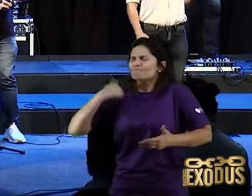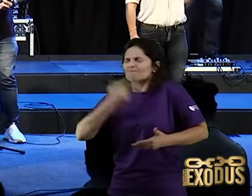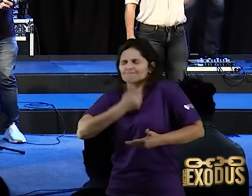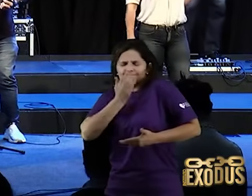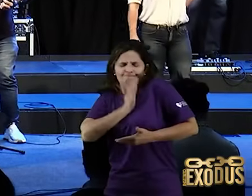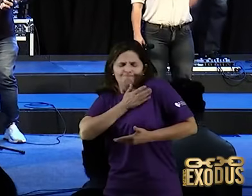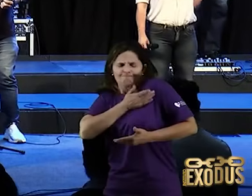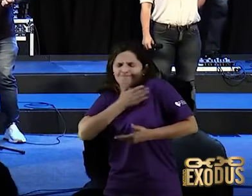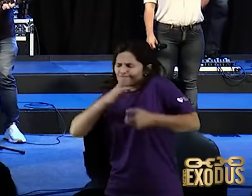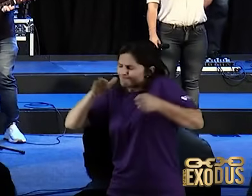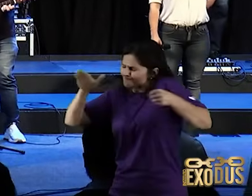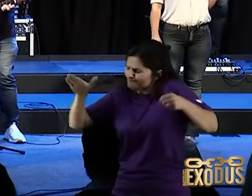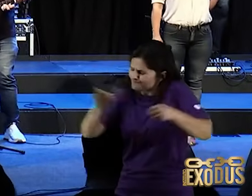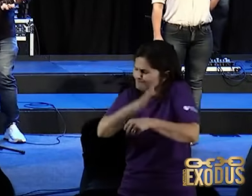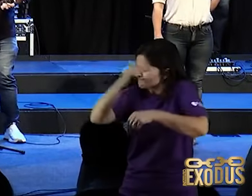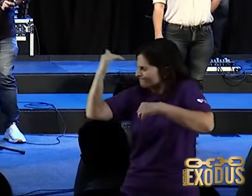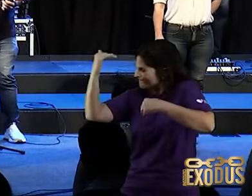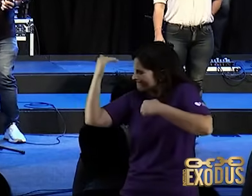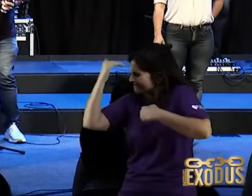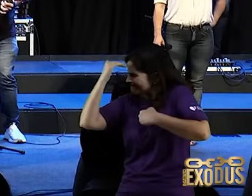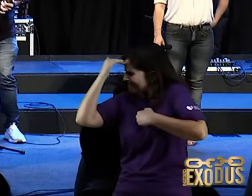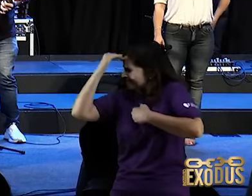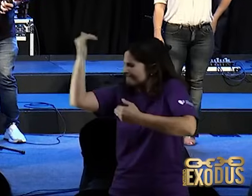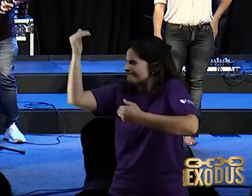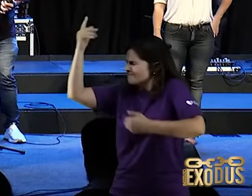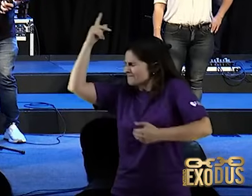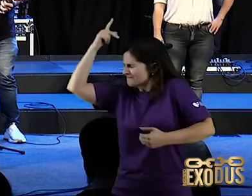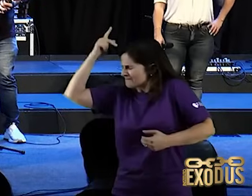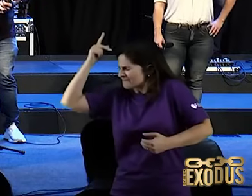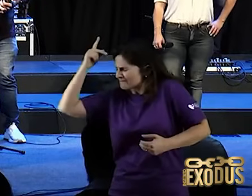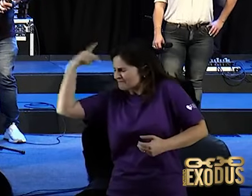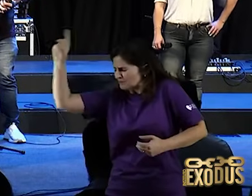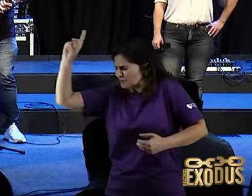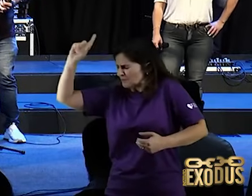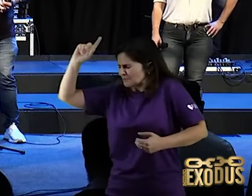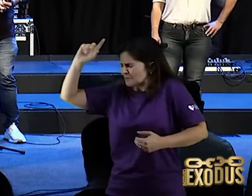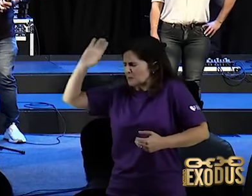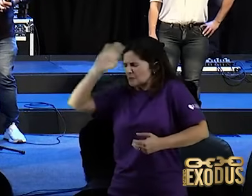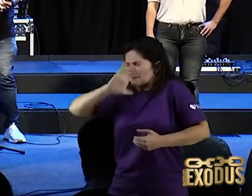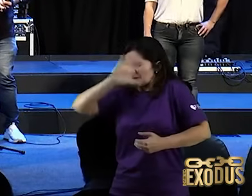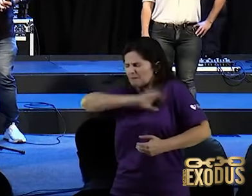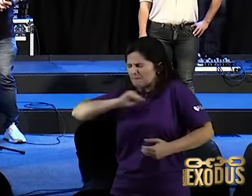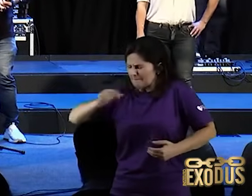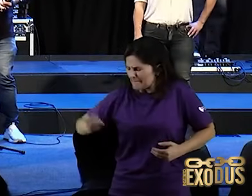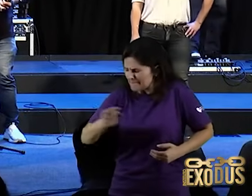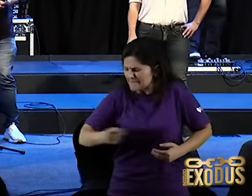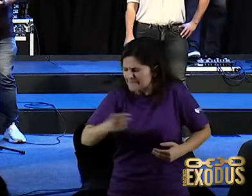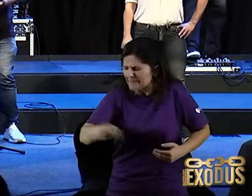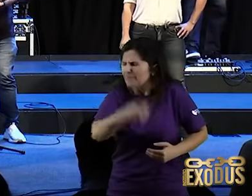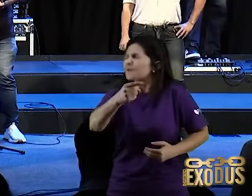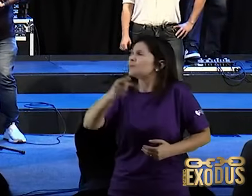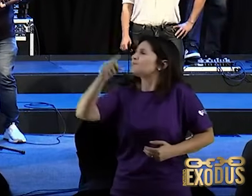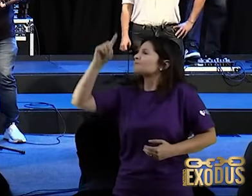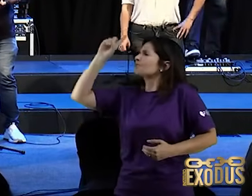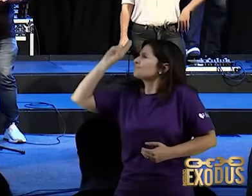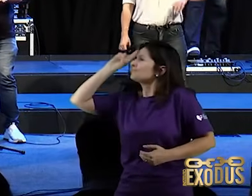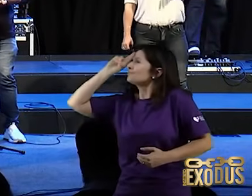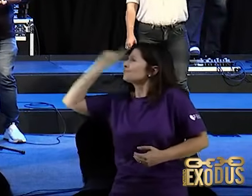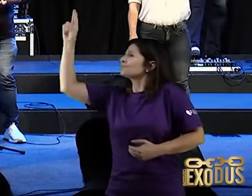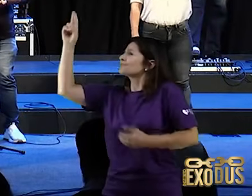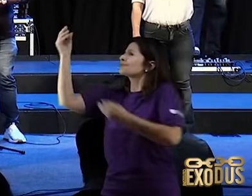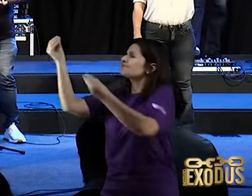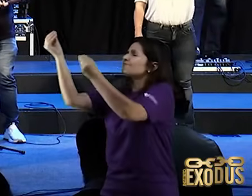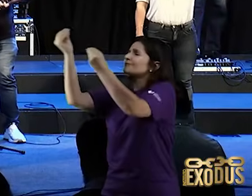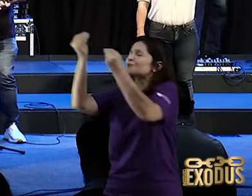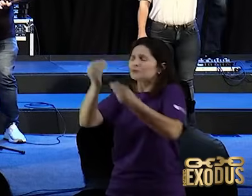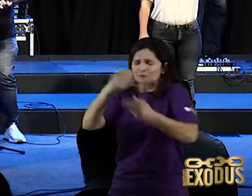amor por nós porque o Senhor nos amou primeiro o Senhor Entregou seu filho Jesus que derramou O Precioso